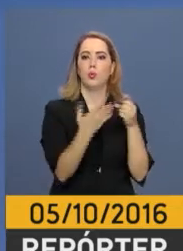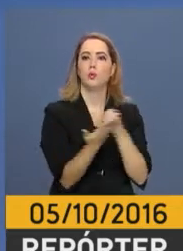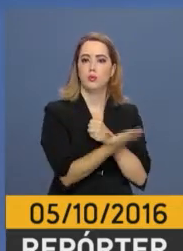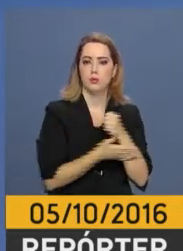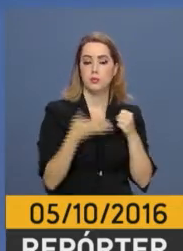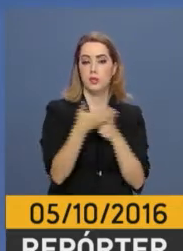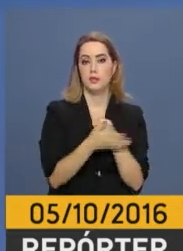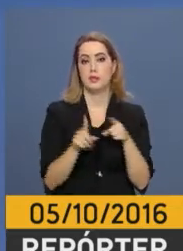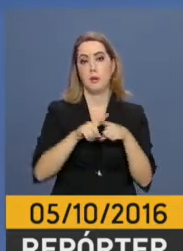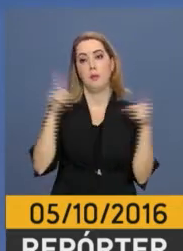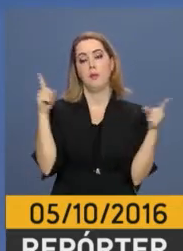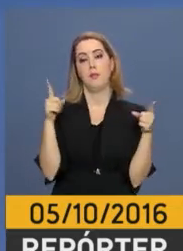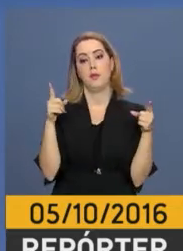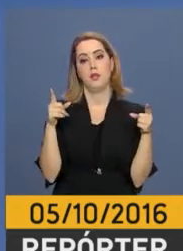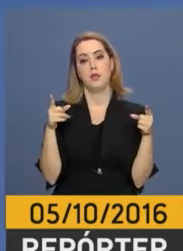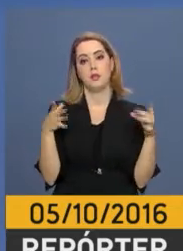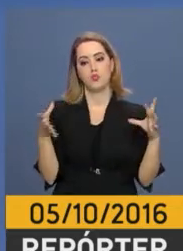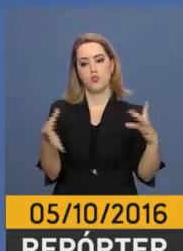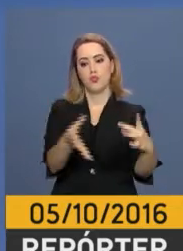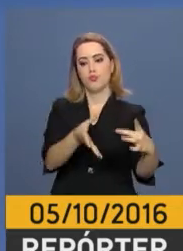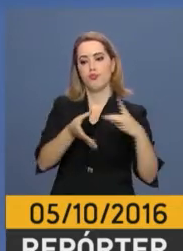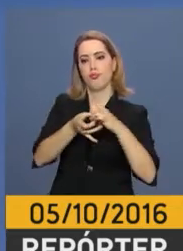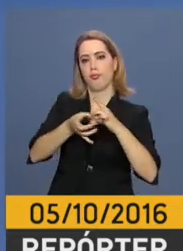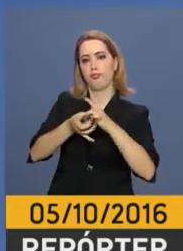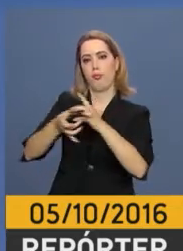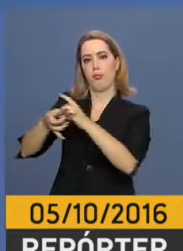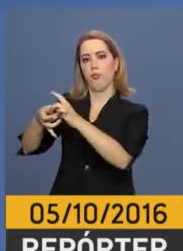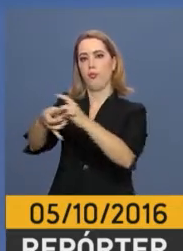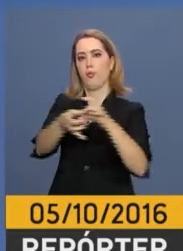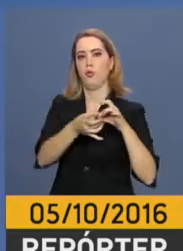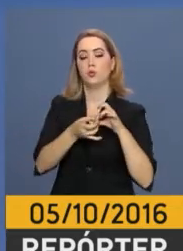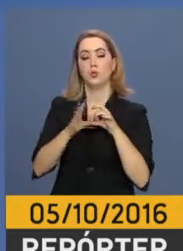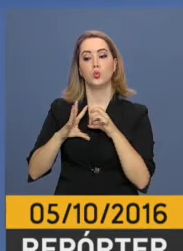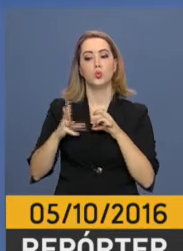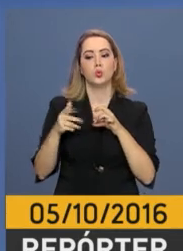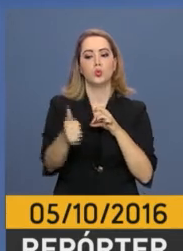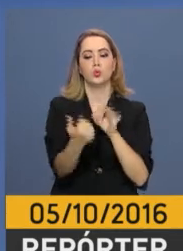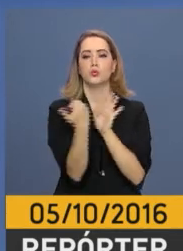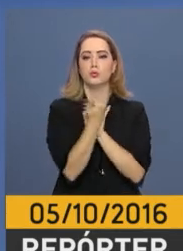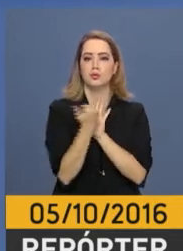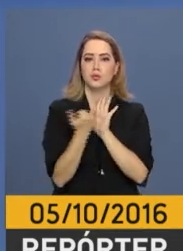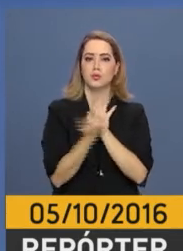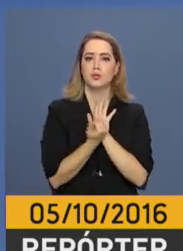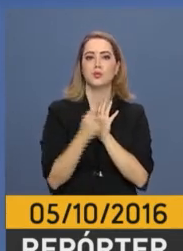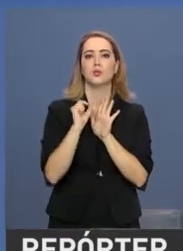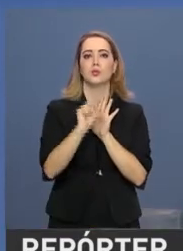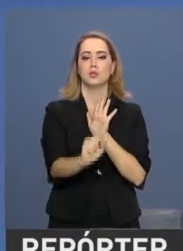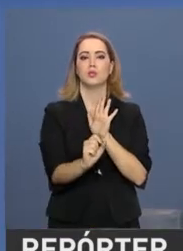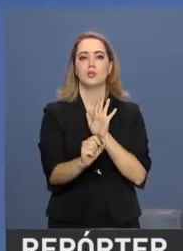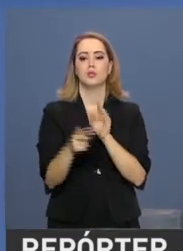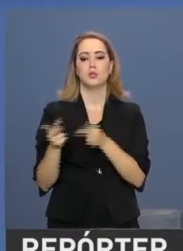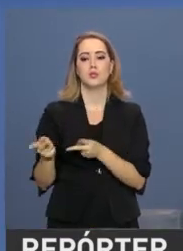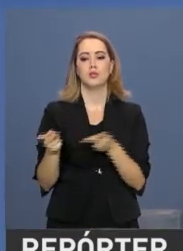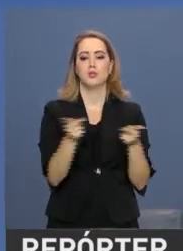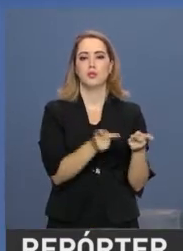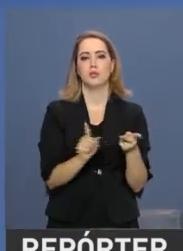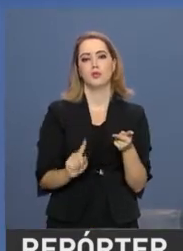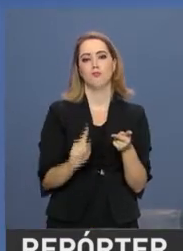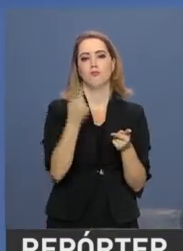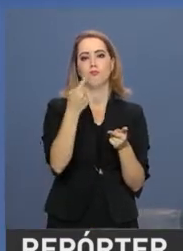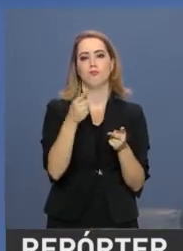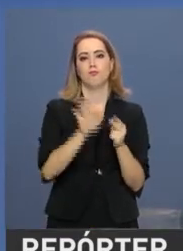mas quem vai fazer a ligação dessa família com todos os programas vai ser esse personagem que é o visitador da primeira